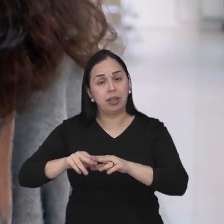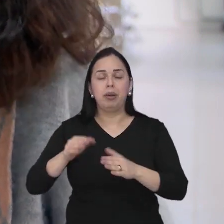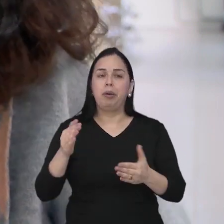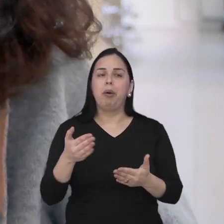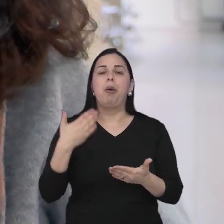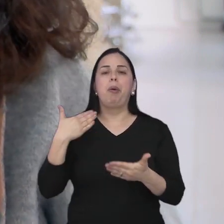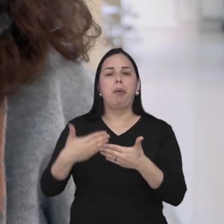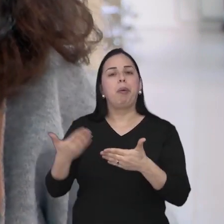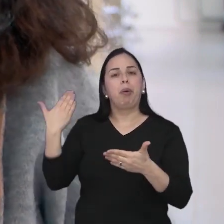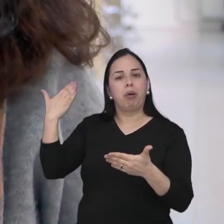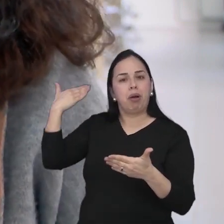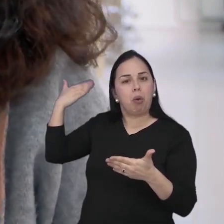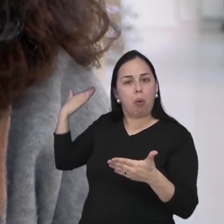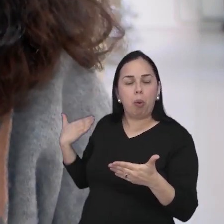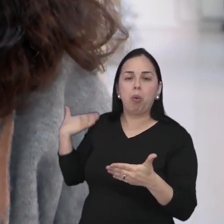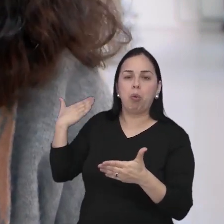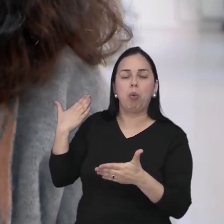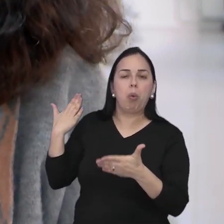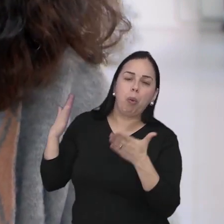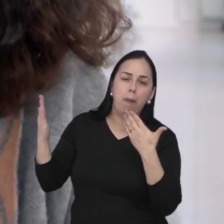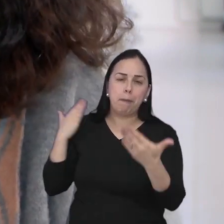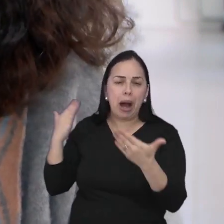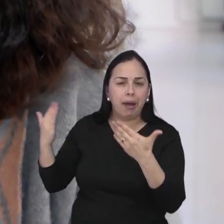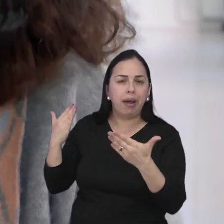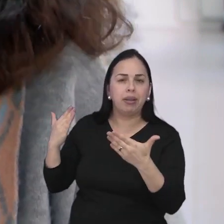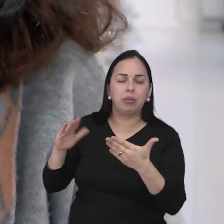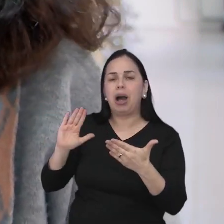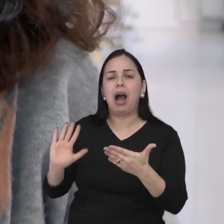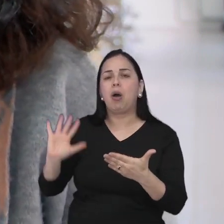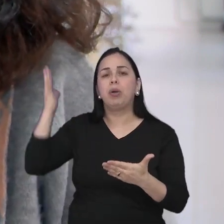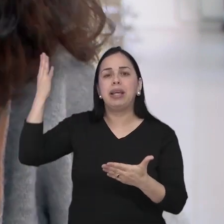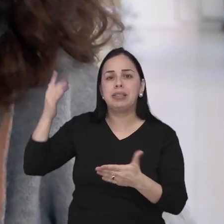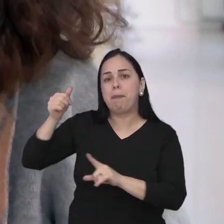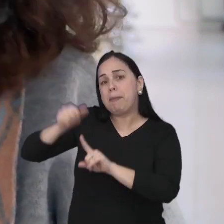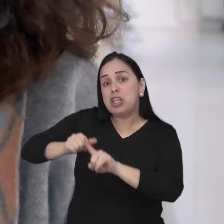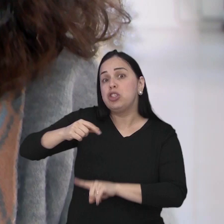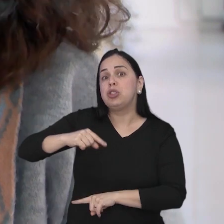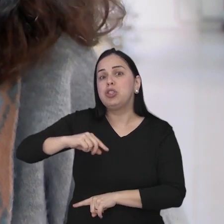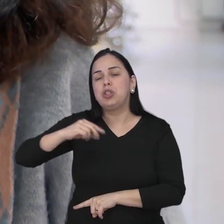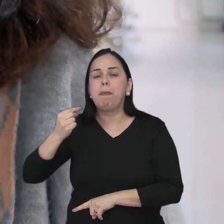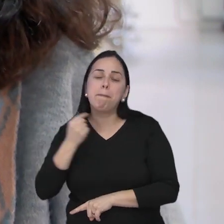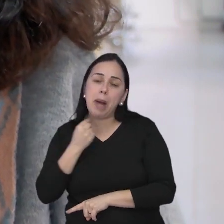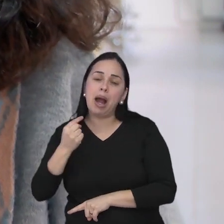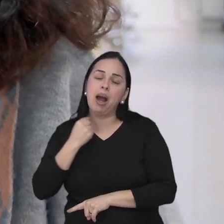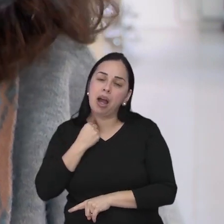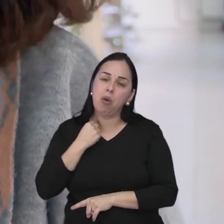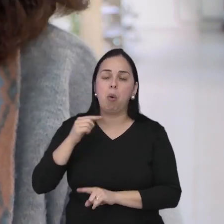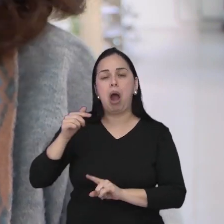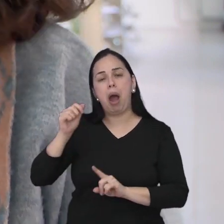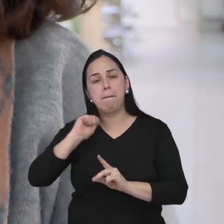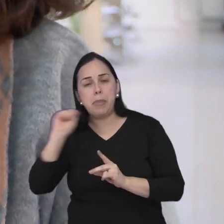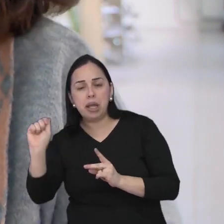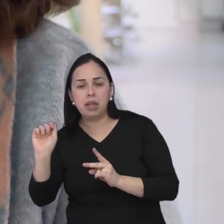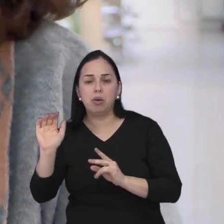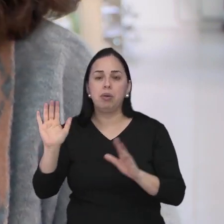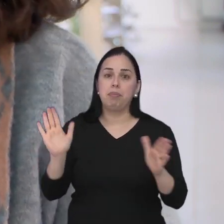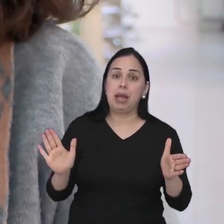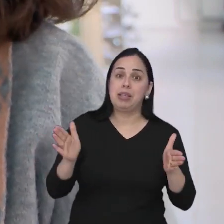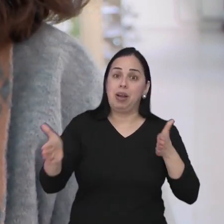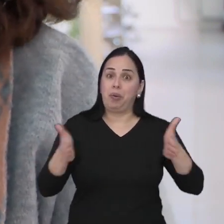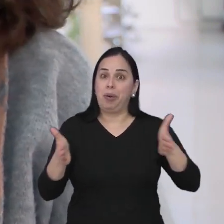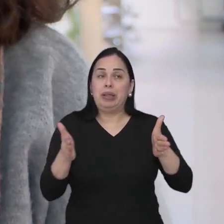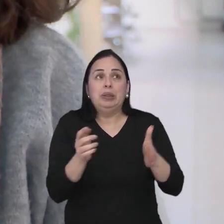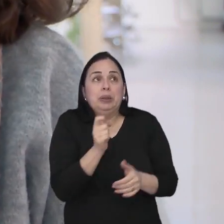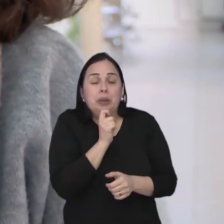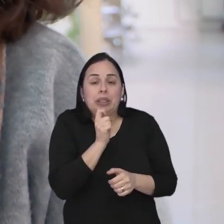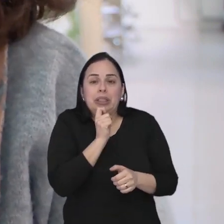outros anos eles vão crescendo paulatinamente a partir de maio. Então, abril, maio. Então, pode ser que como agora chegou o inverno, a